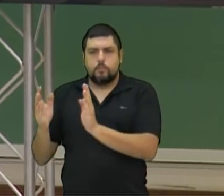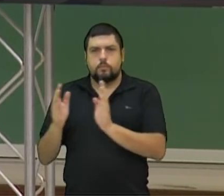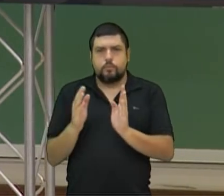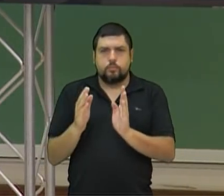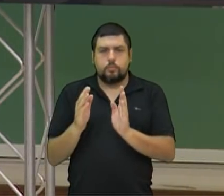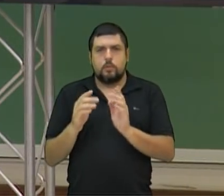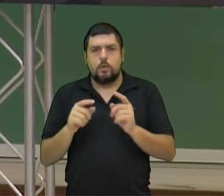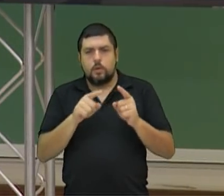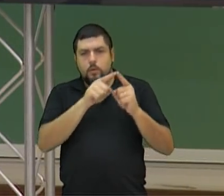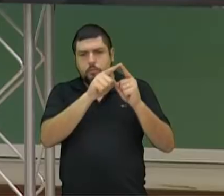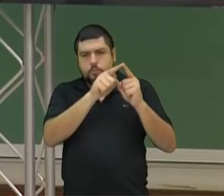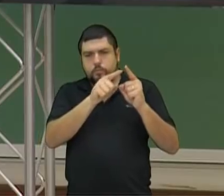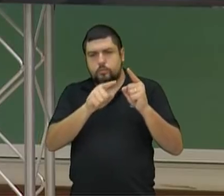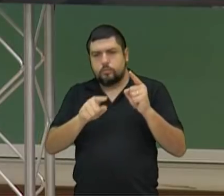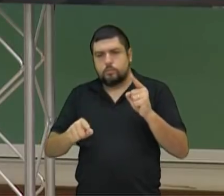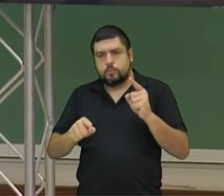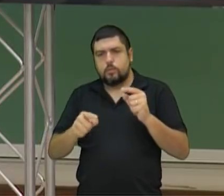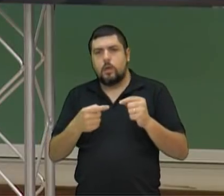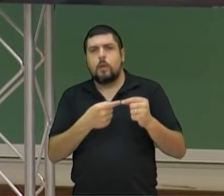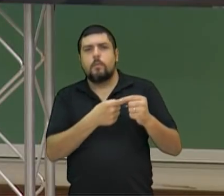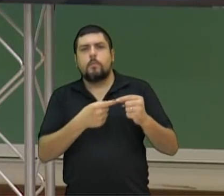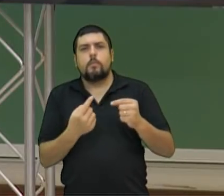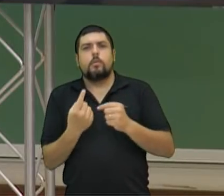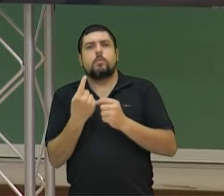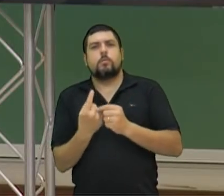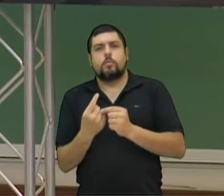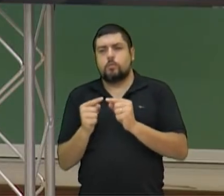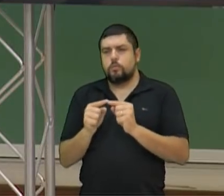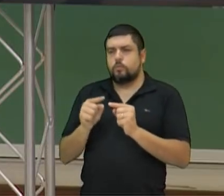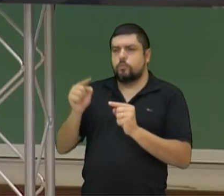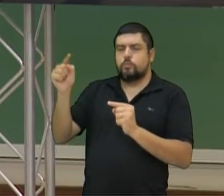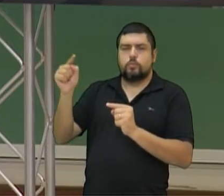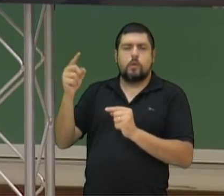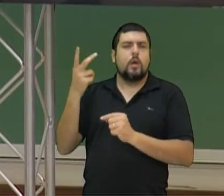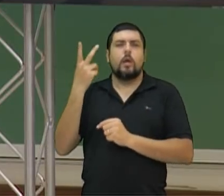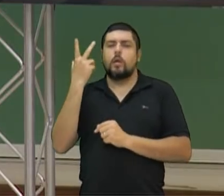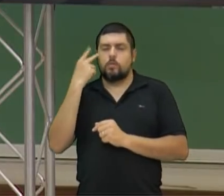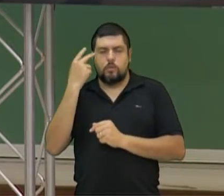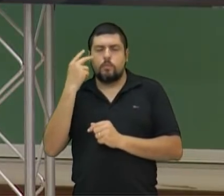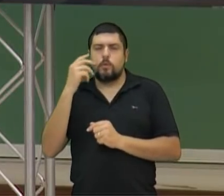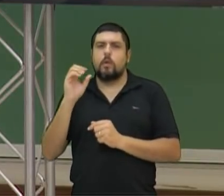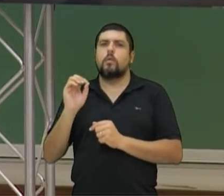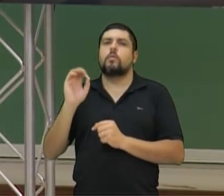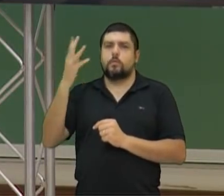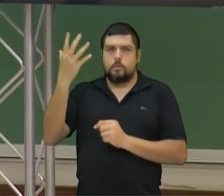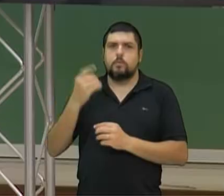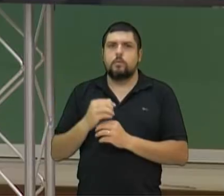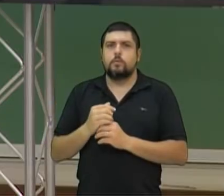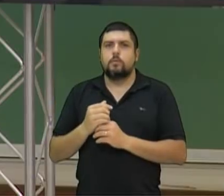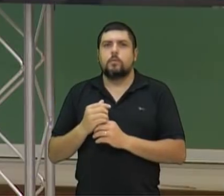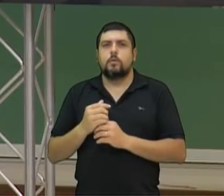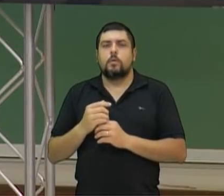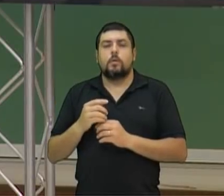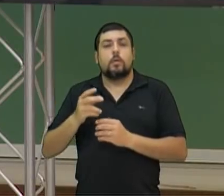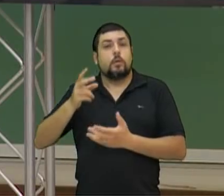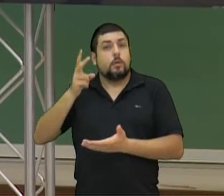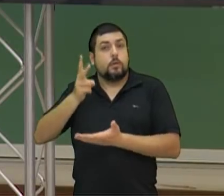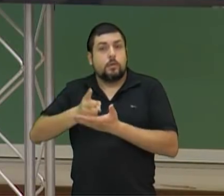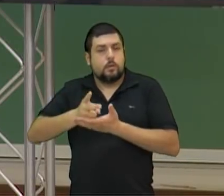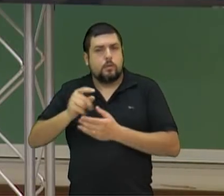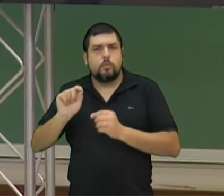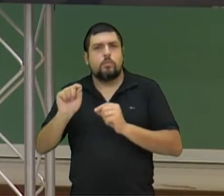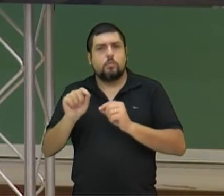corriqueira no gráfico de funções dessa forma, tá? Ele sempre vai ter o quê? Ele sempre vai ter